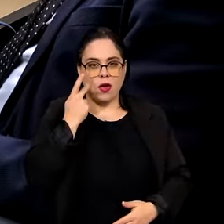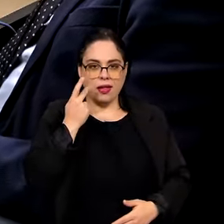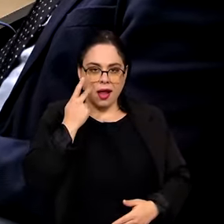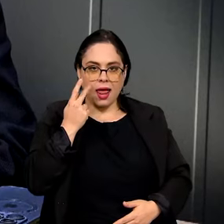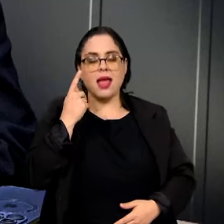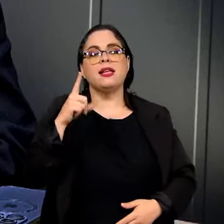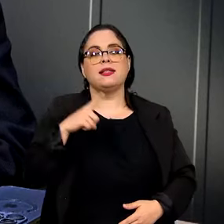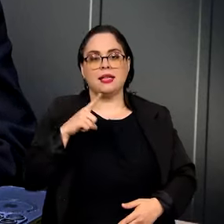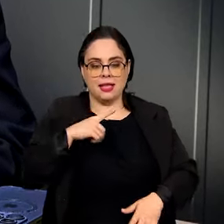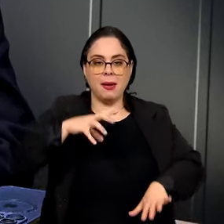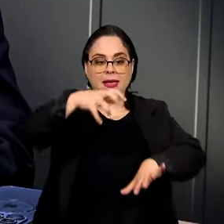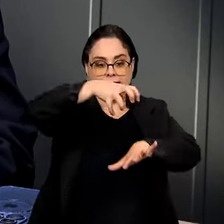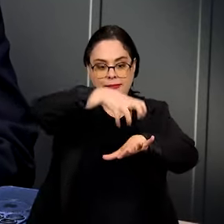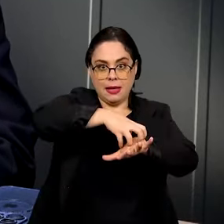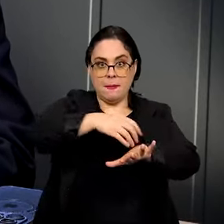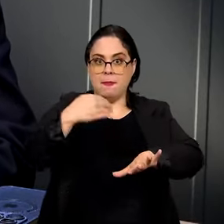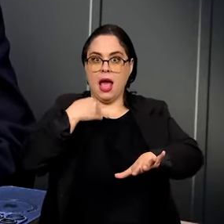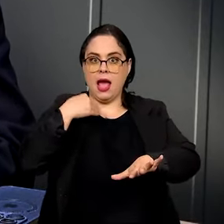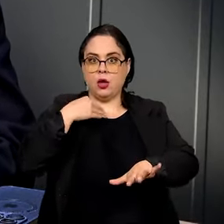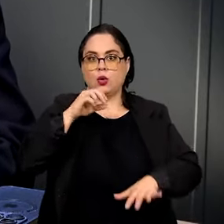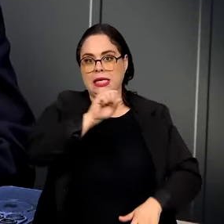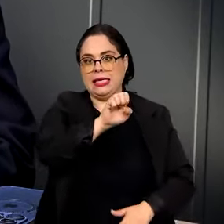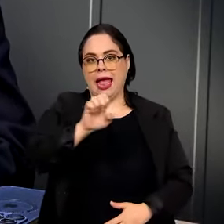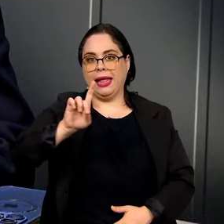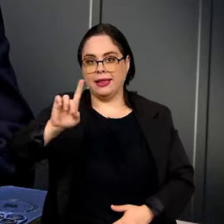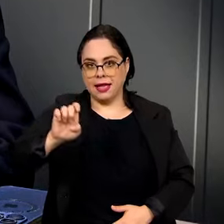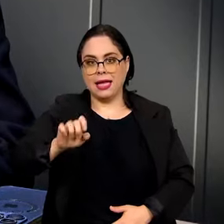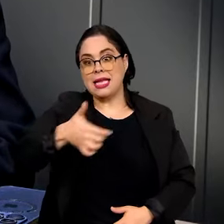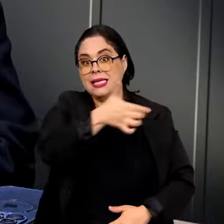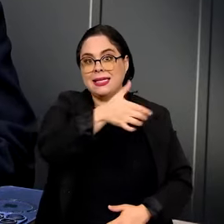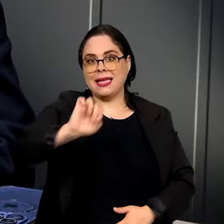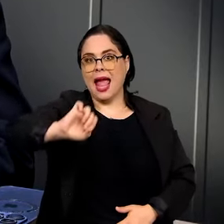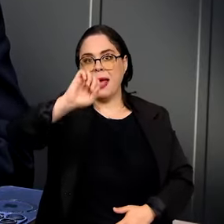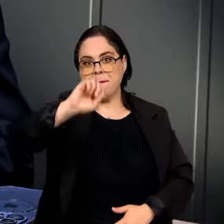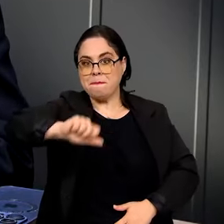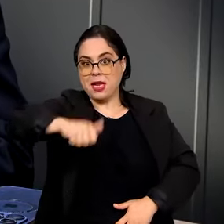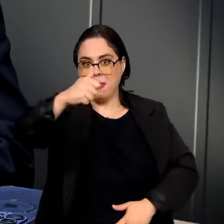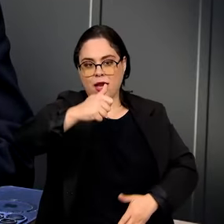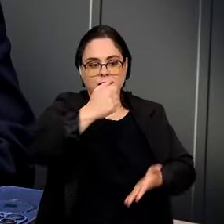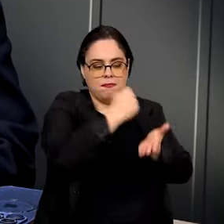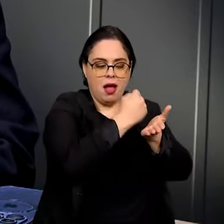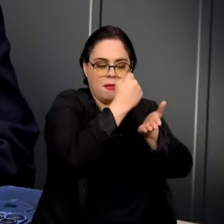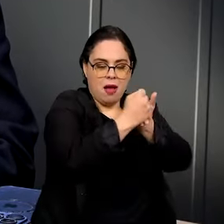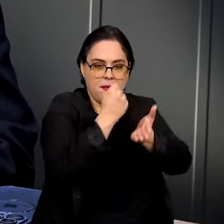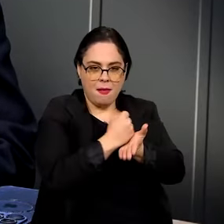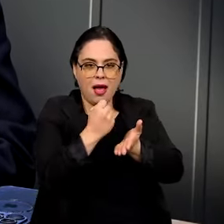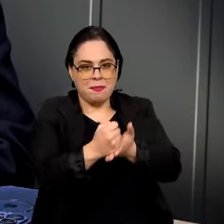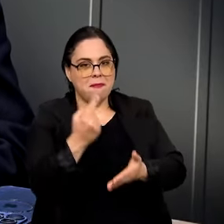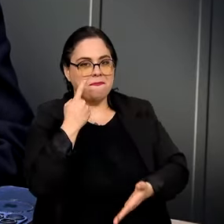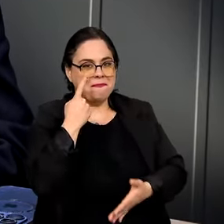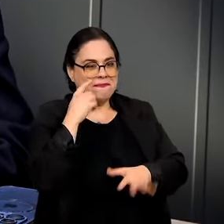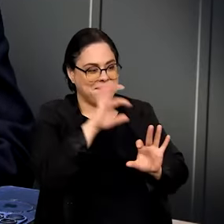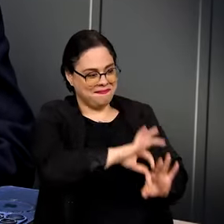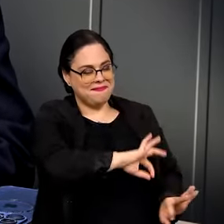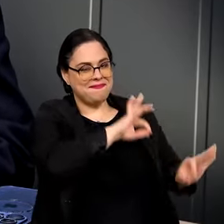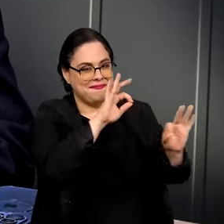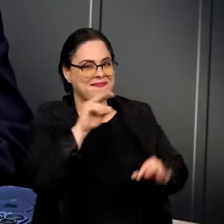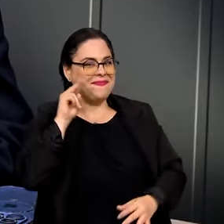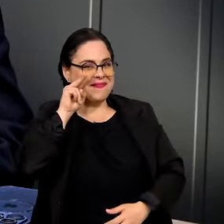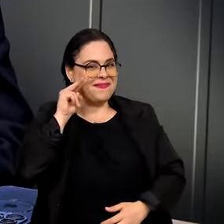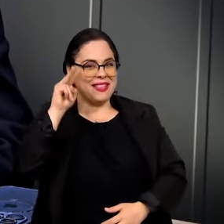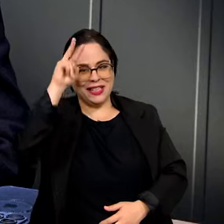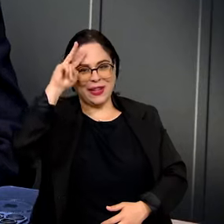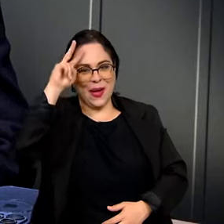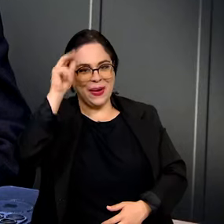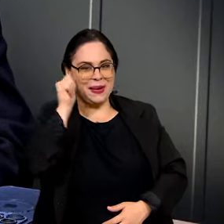eh foi lançado em Fortaleza Justamente a sede do banco e ali os 100 primeiros contratos saíram né como